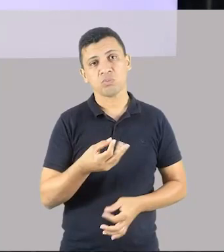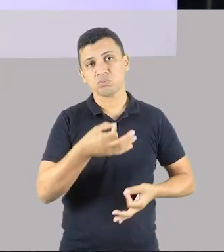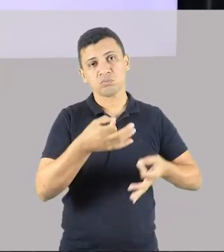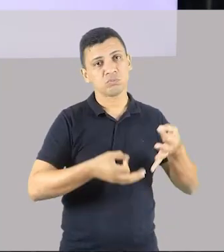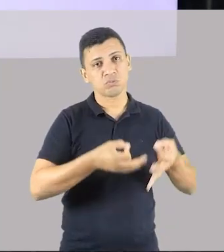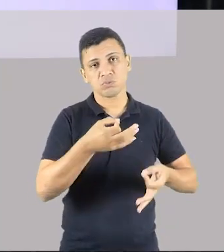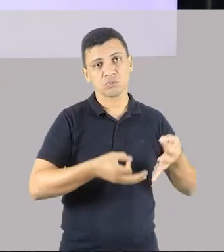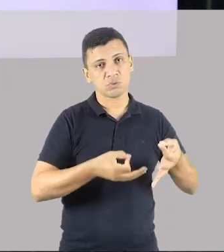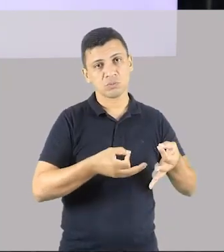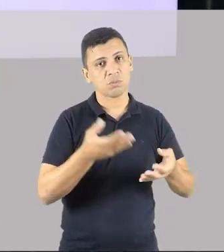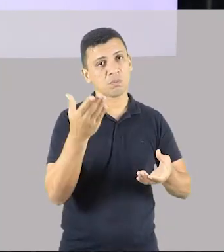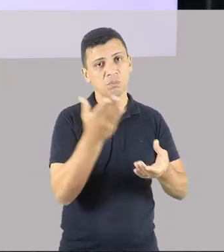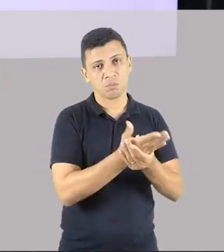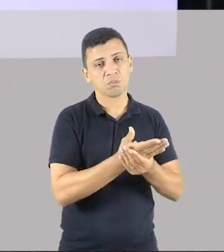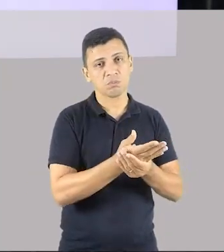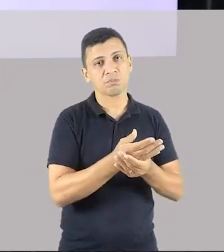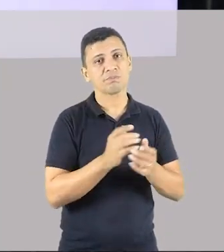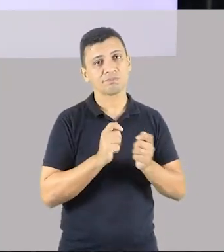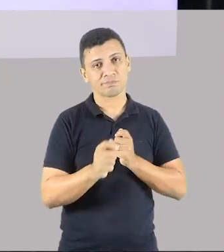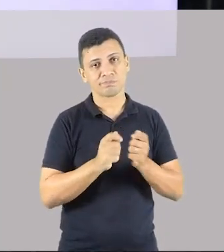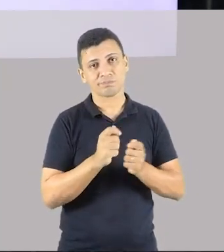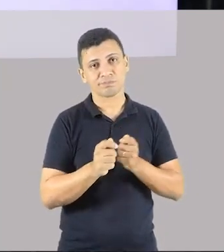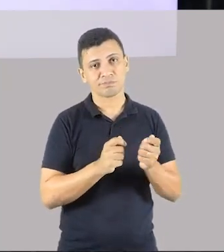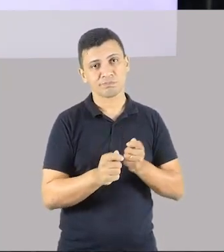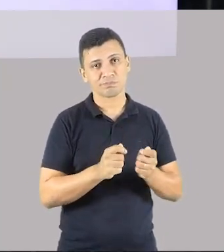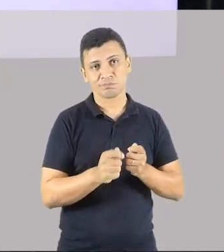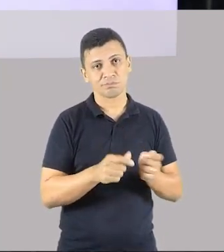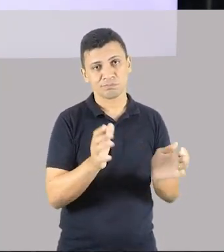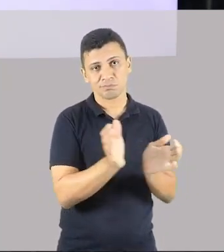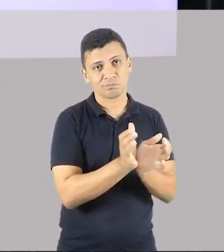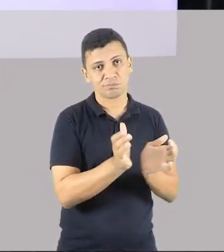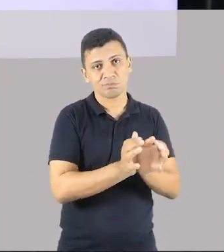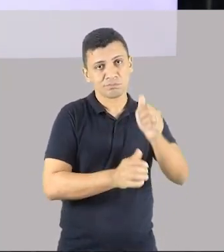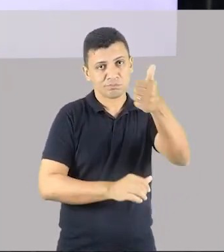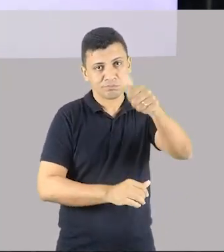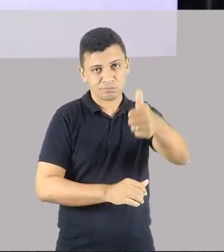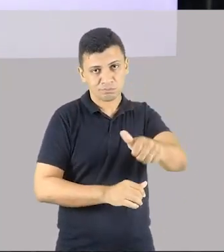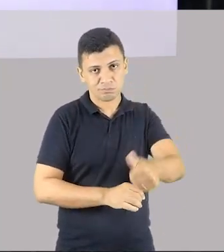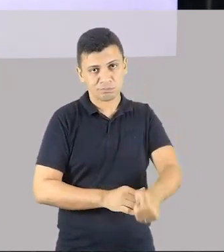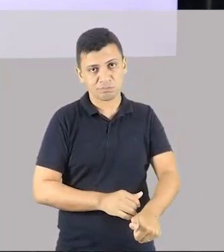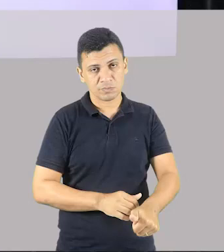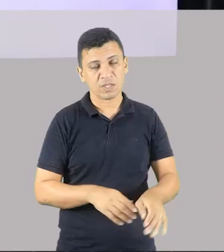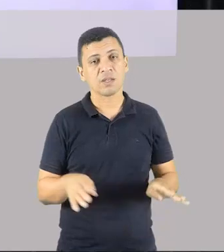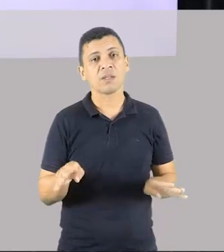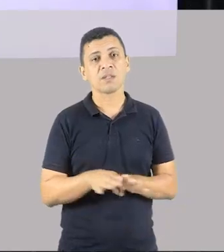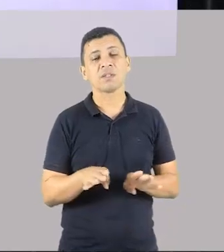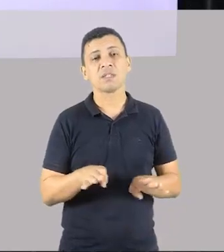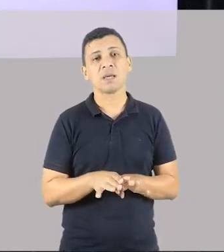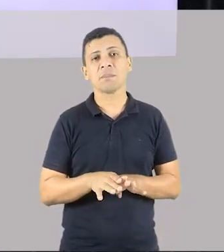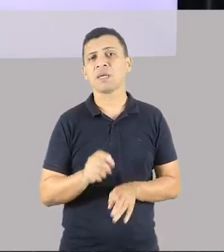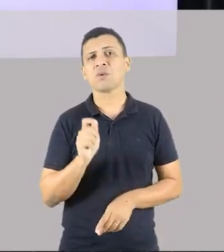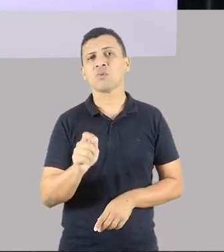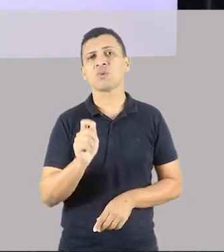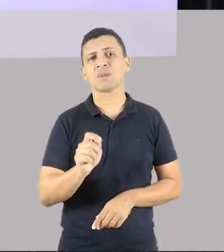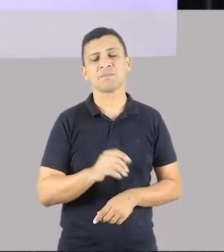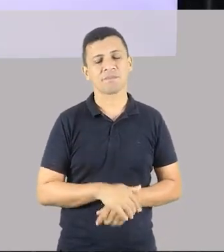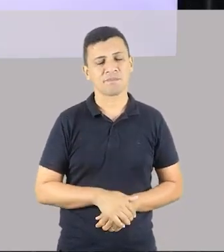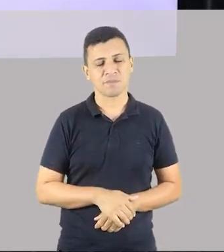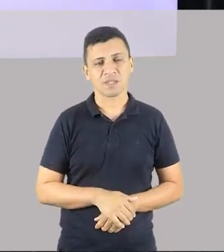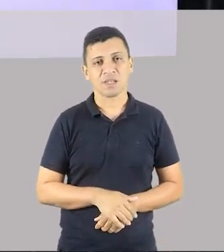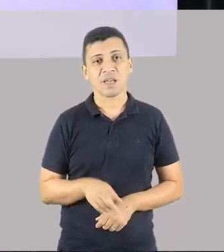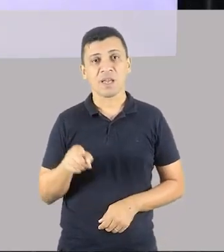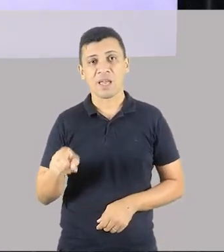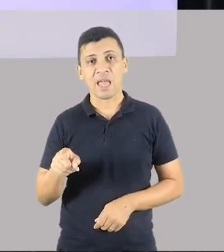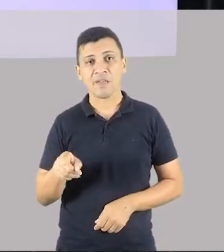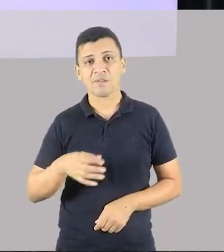processo administrativo perante o avaliador, a comissão avaliadora. Mas também a garantia no contraditório de que aquilo